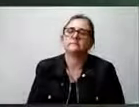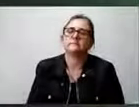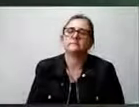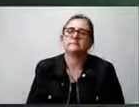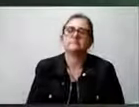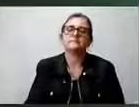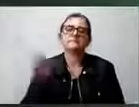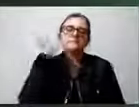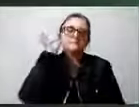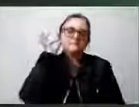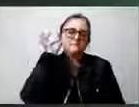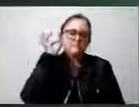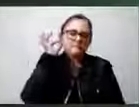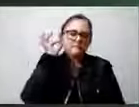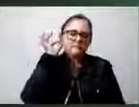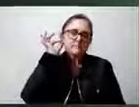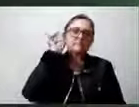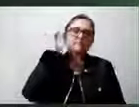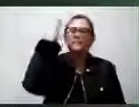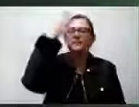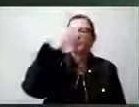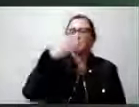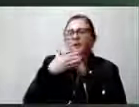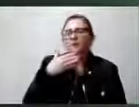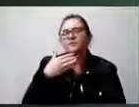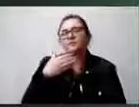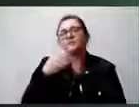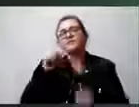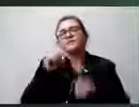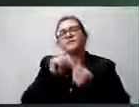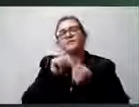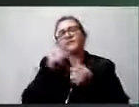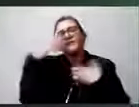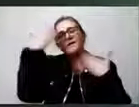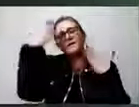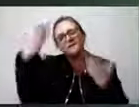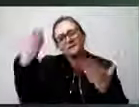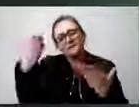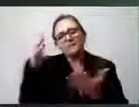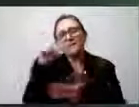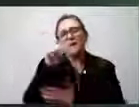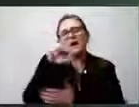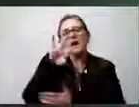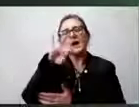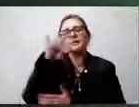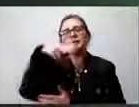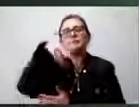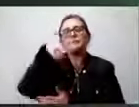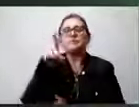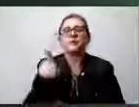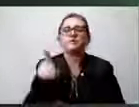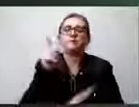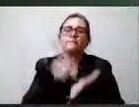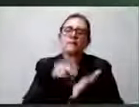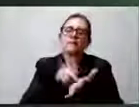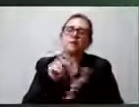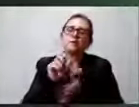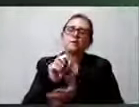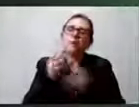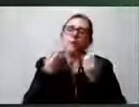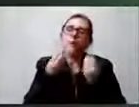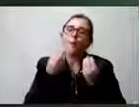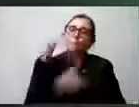Excelente, Flávio. Eu acho que a gente precisa fazer esse direcionamento, esse agradecimento à ArtMed de verdade, pois A gente sabe o quanto é difícil para